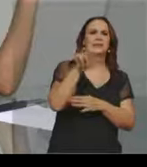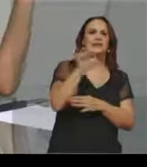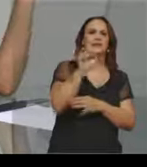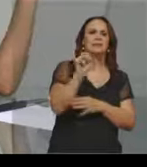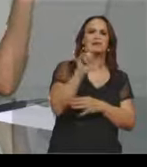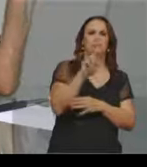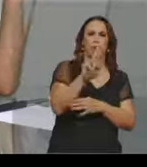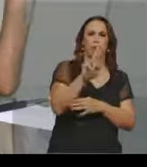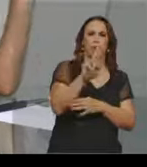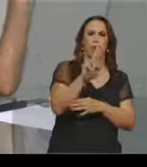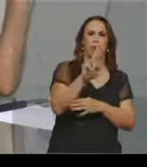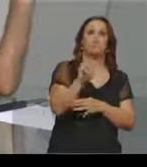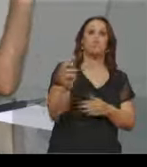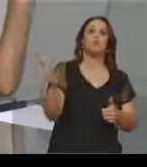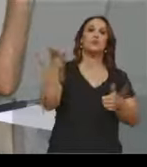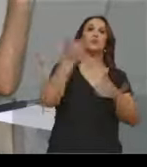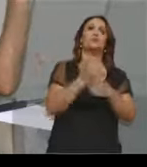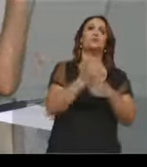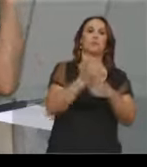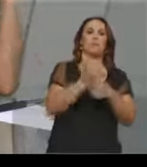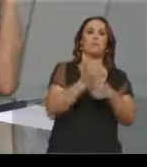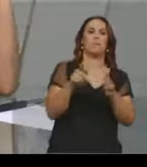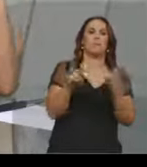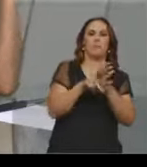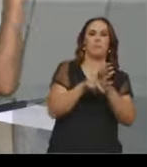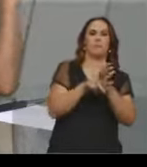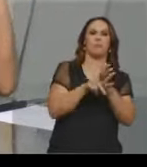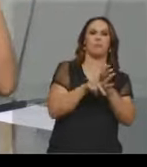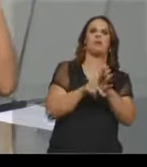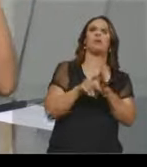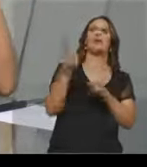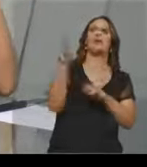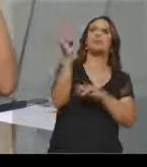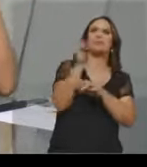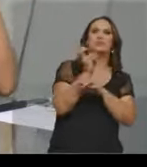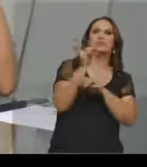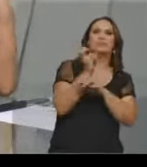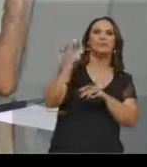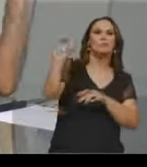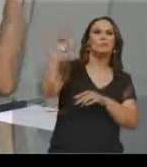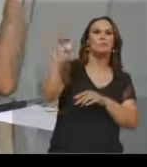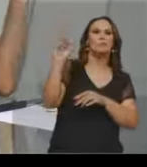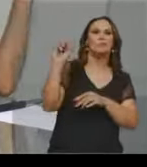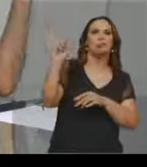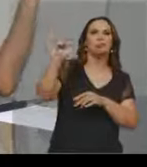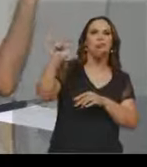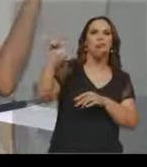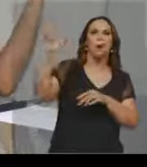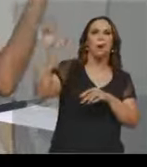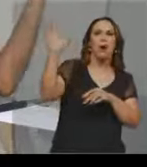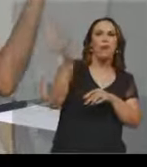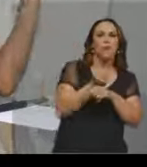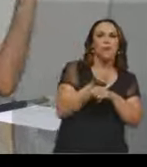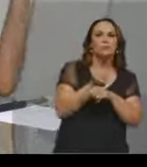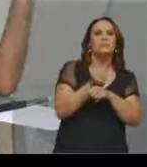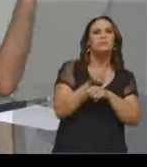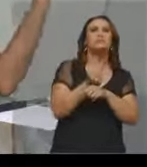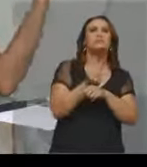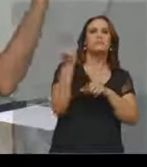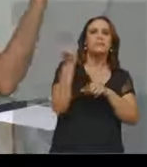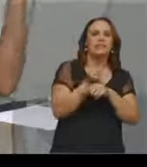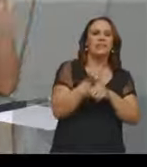eólica, né? Aqueles também grandes moinhos, né? Já tem alguns que são híbridos, né? Que tem determinados momentos do ano que nós